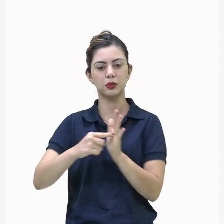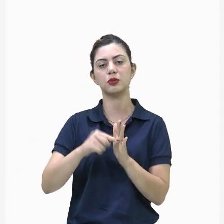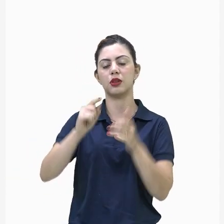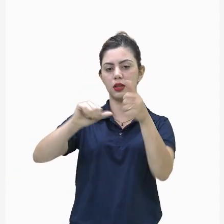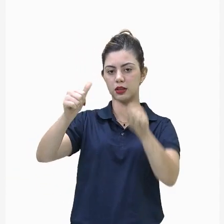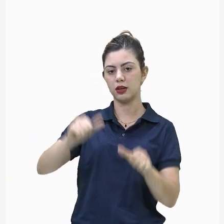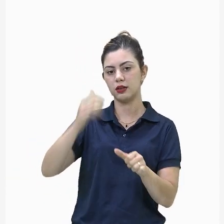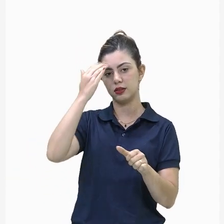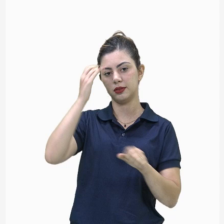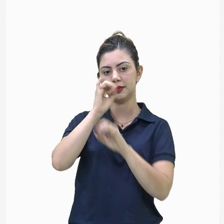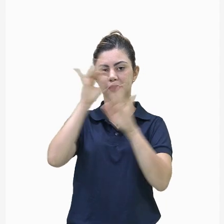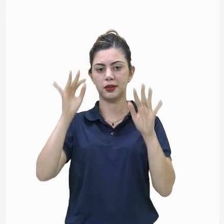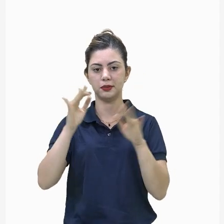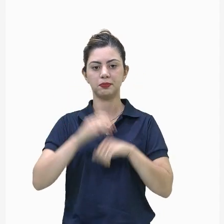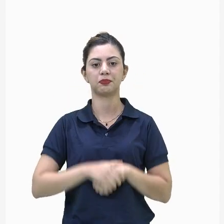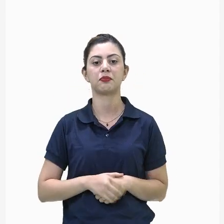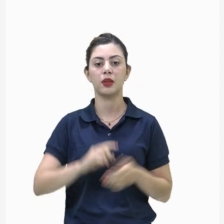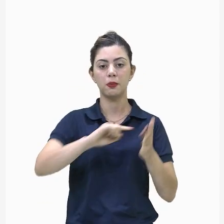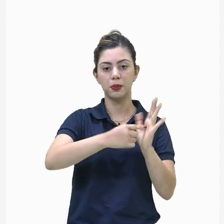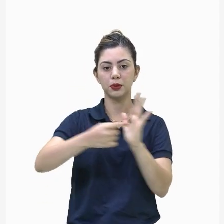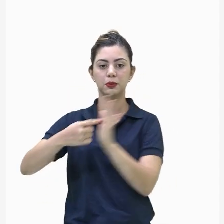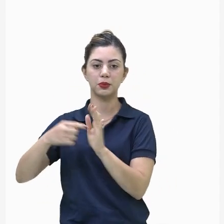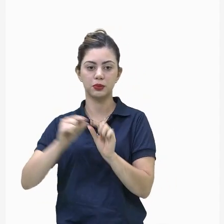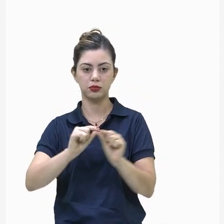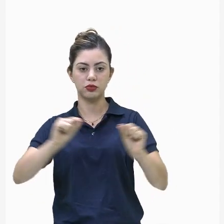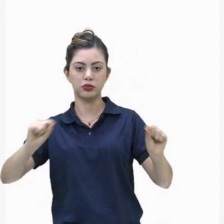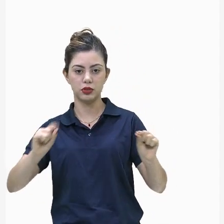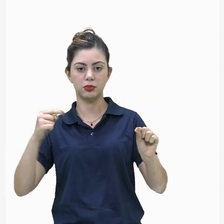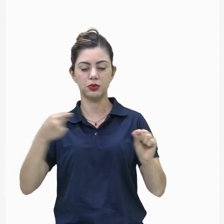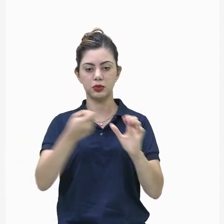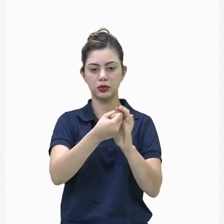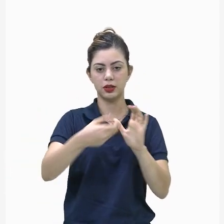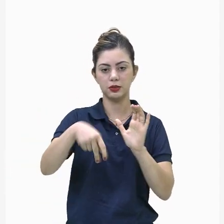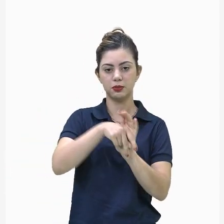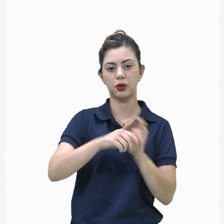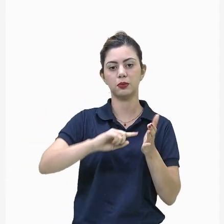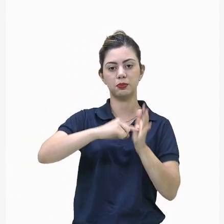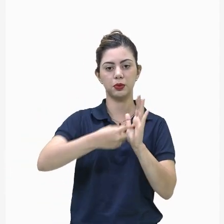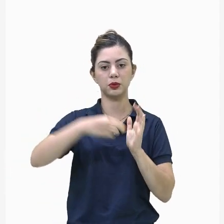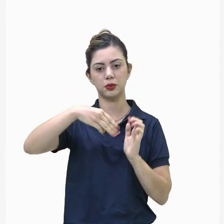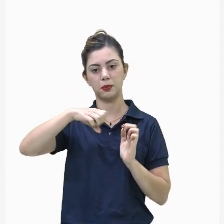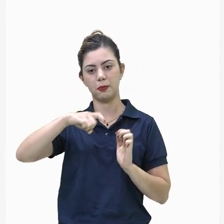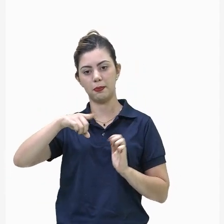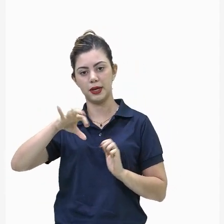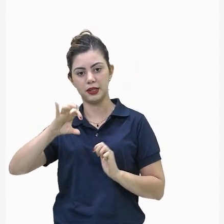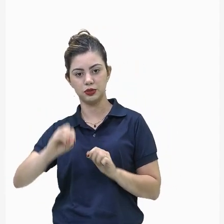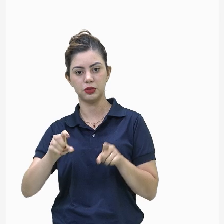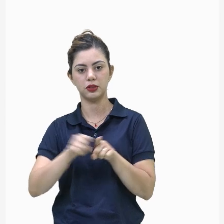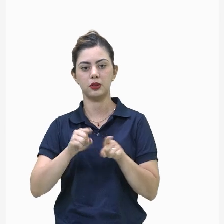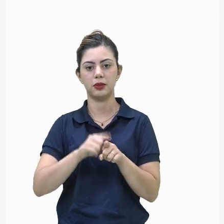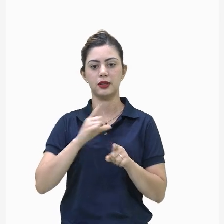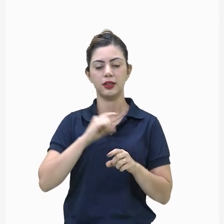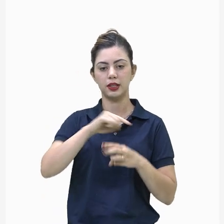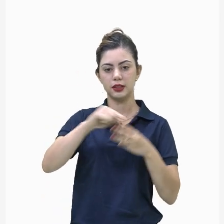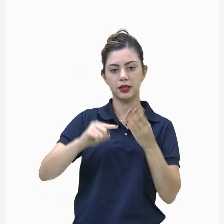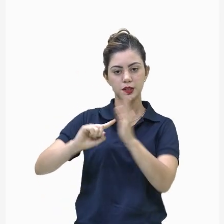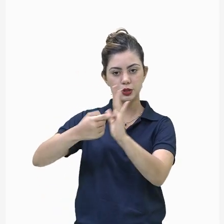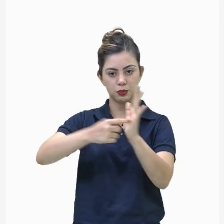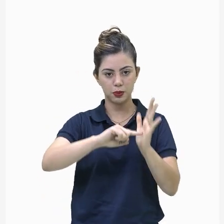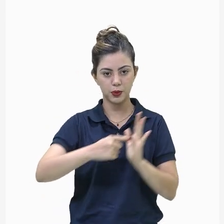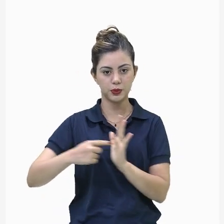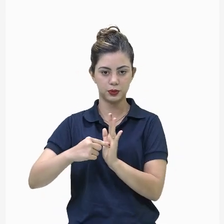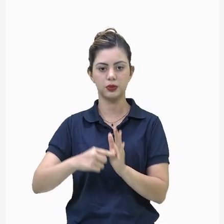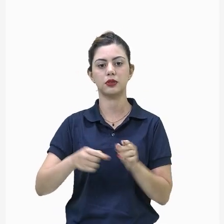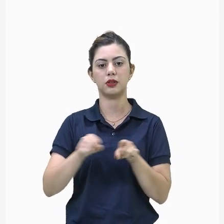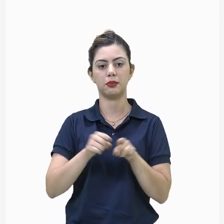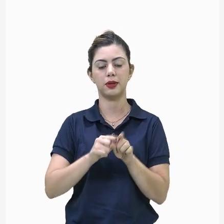complexa. Distância entre dois pontos, coordenadas do ponto médio, condição de alinhamento entre três pontos,